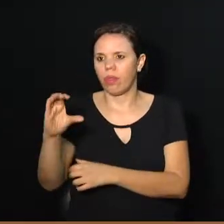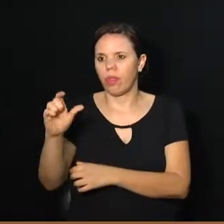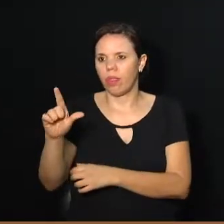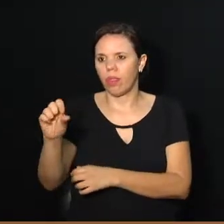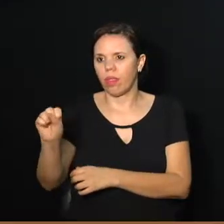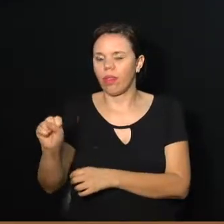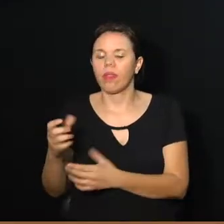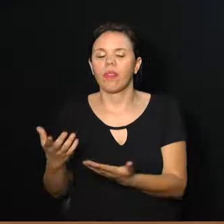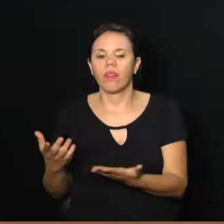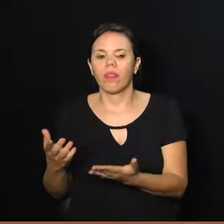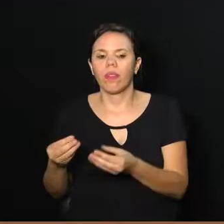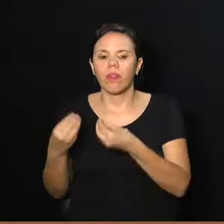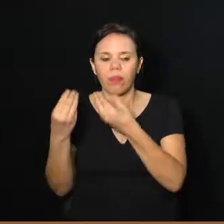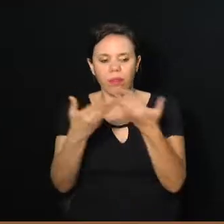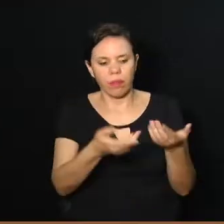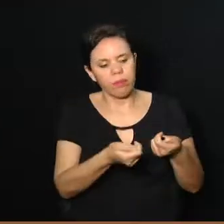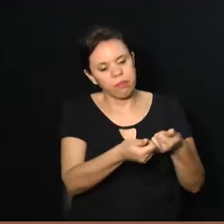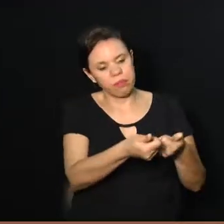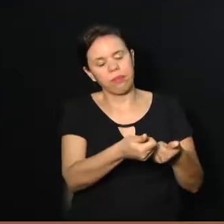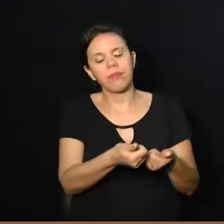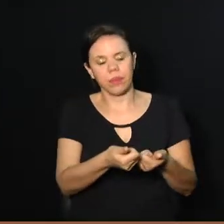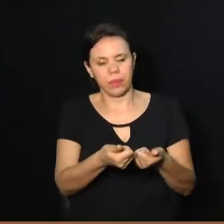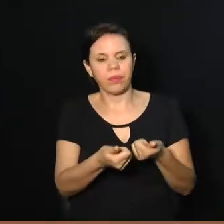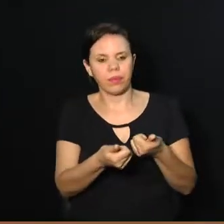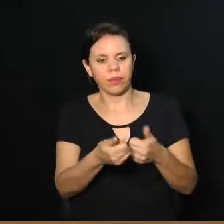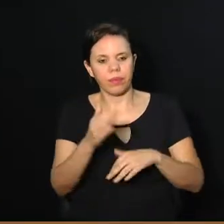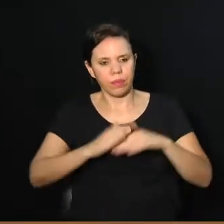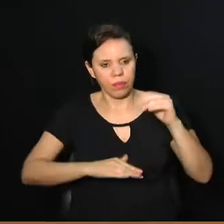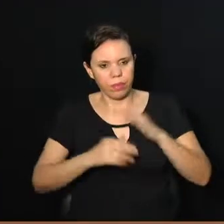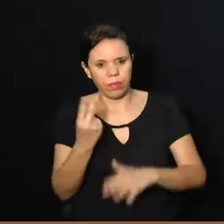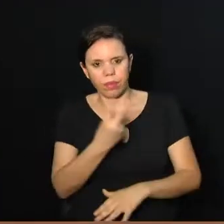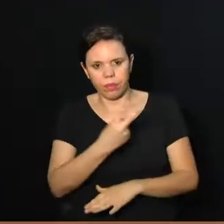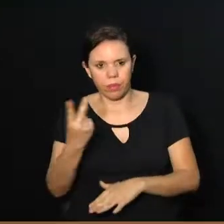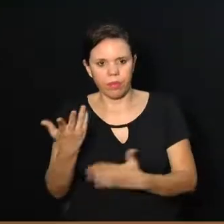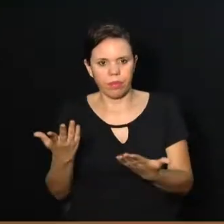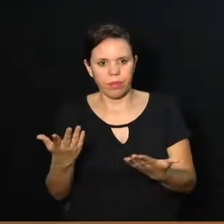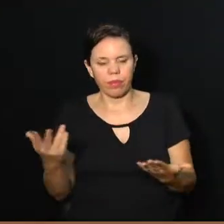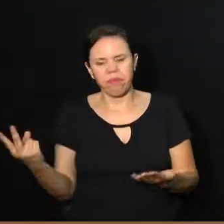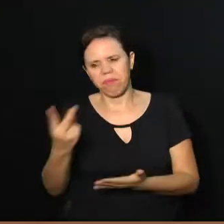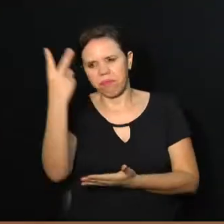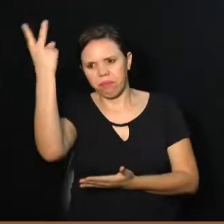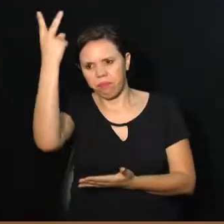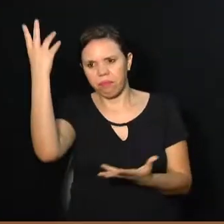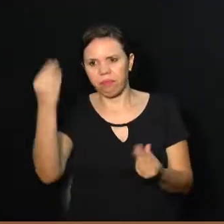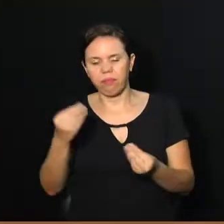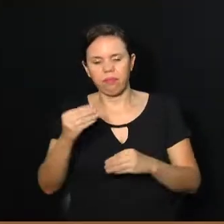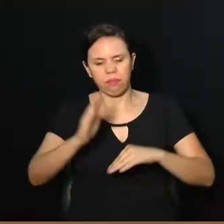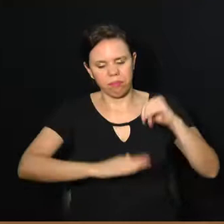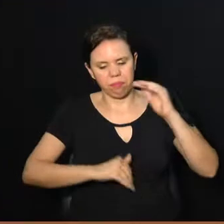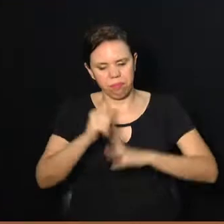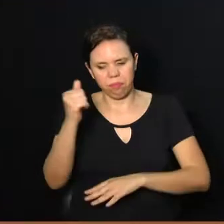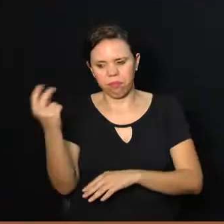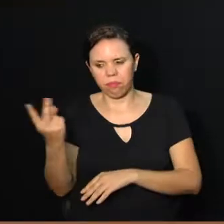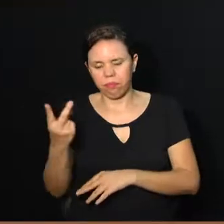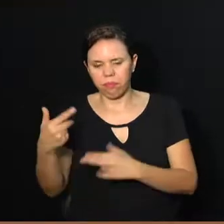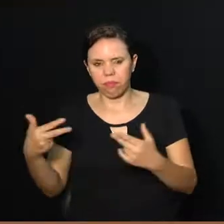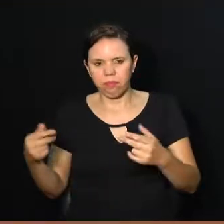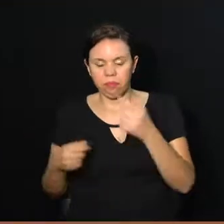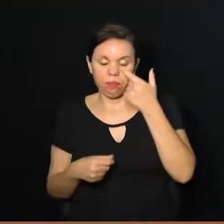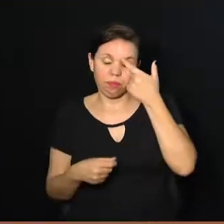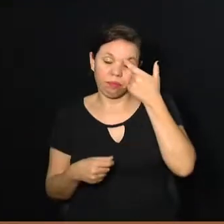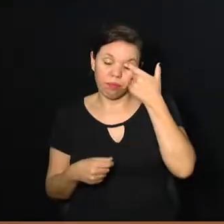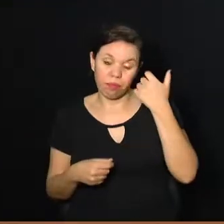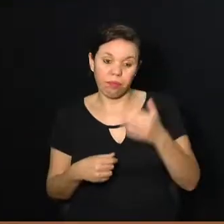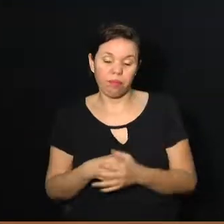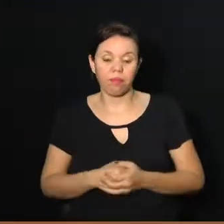um psicólogo, e assim começou a Coordenadoria de Prevenção às Drogas, e comecei a valorizar muito essa profissão. Por